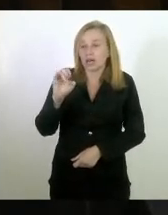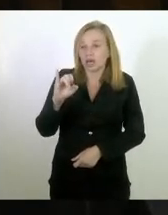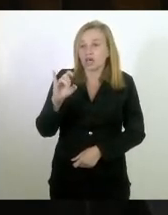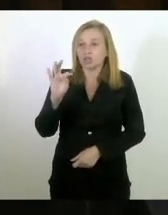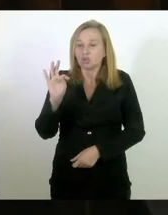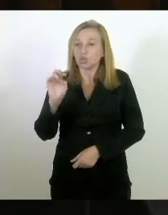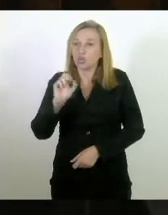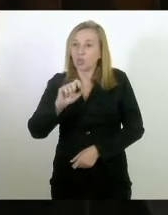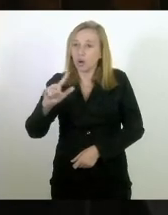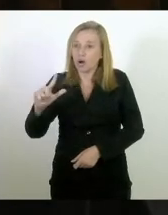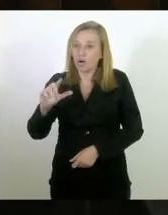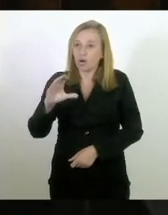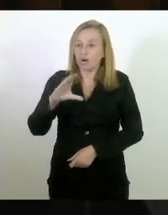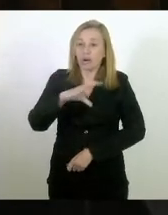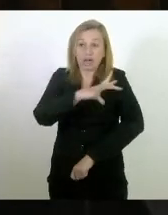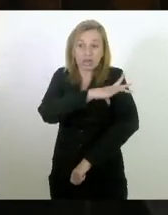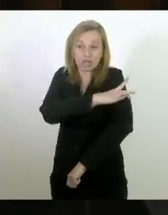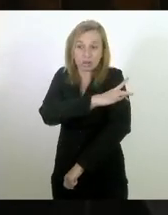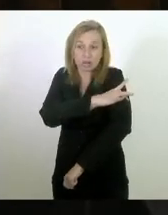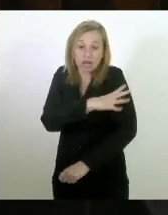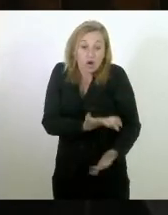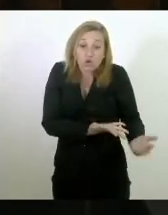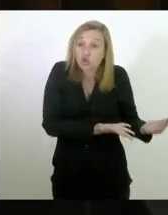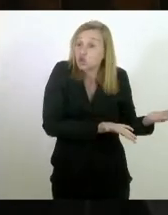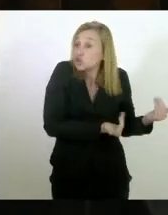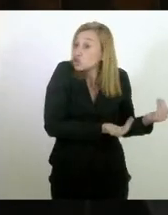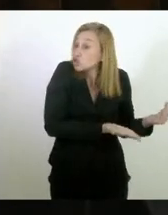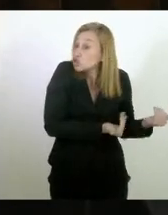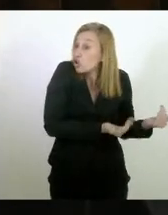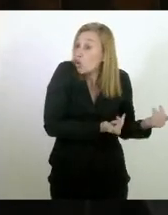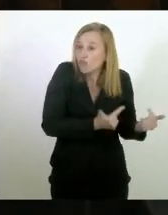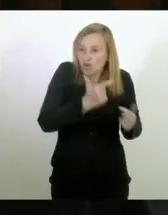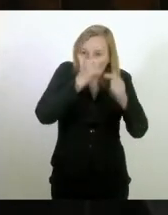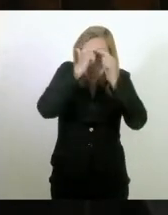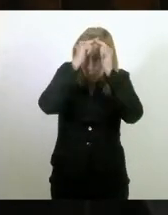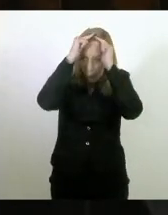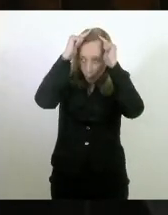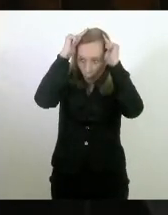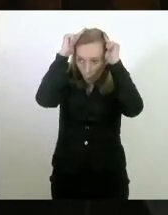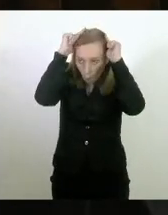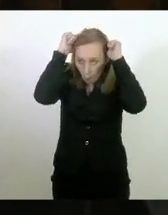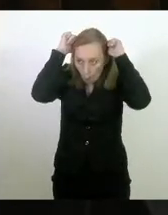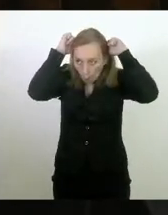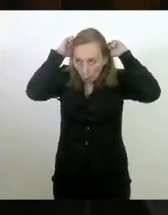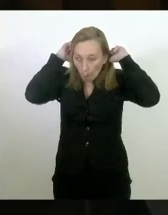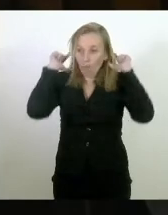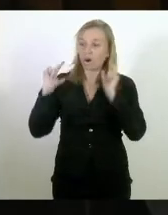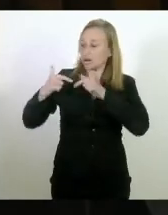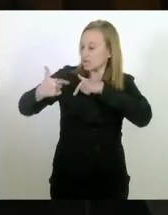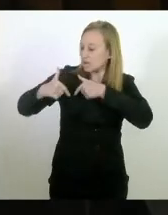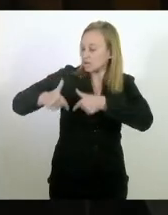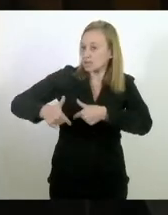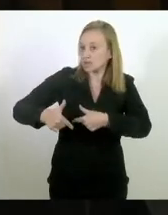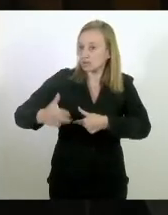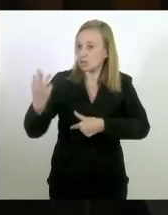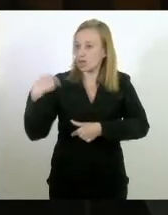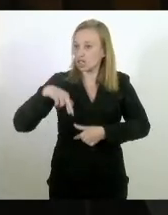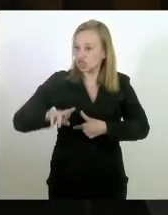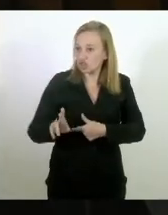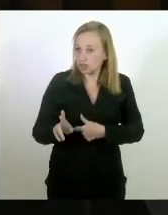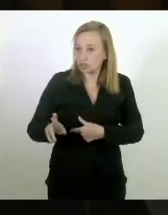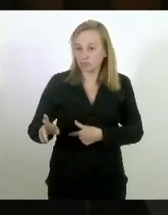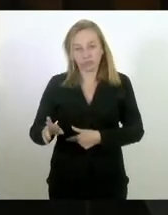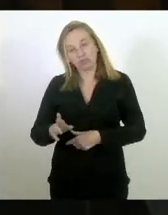onde jovens é raspou a cabeça é uma tradição da religião do